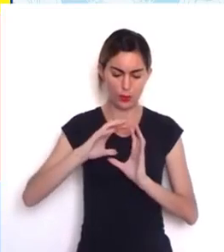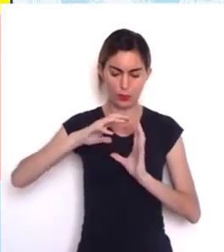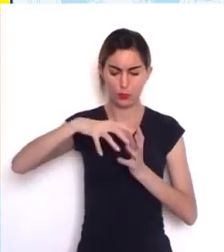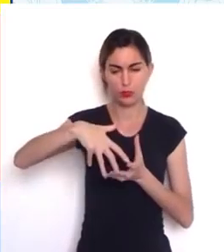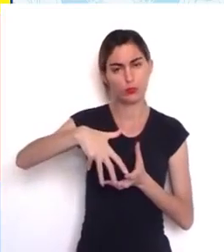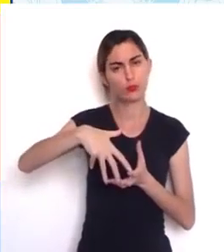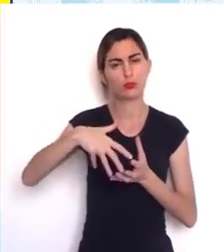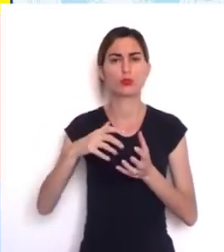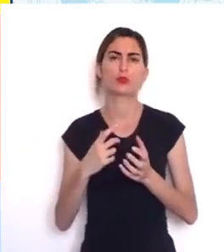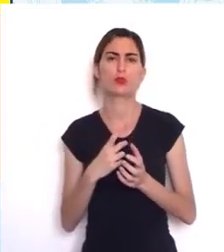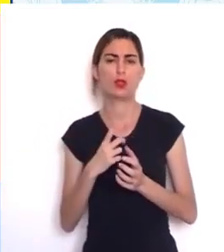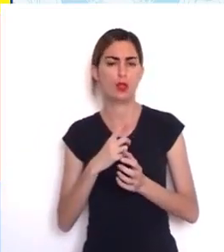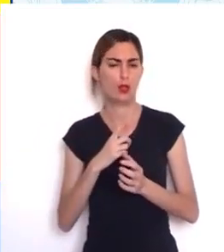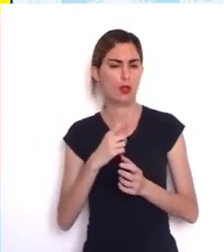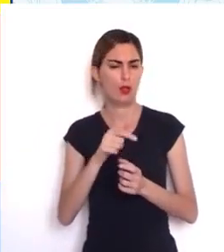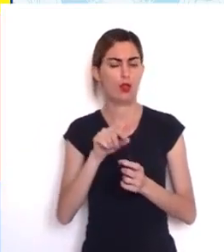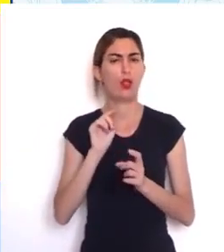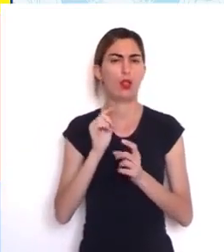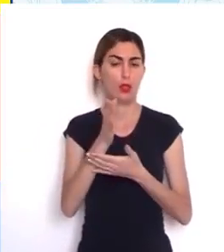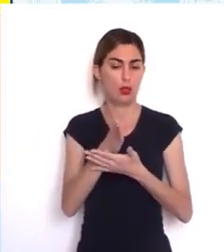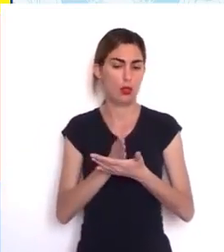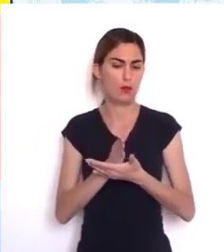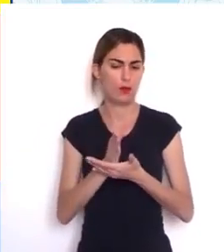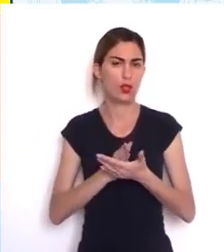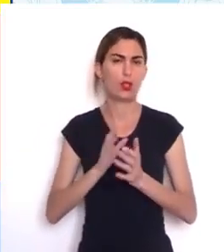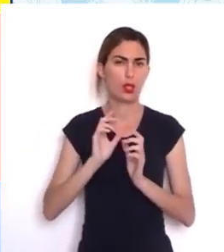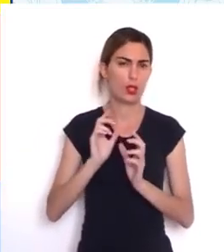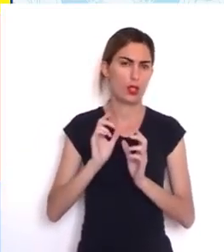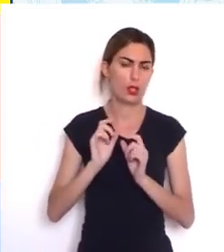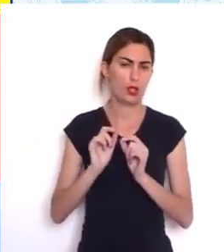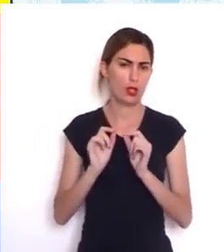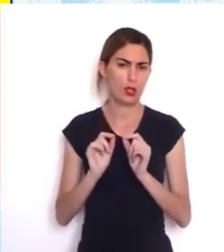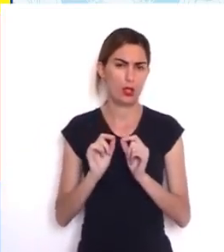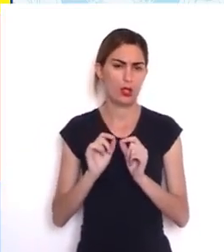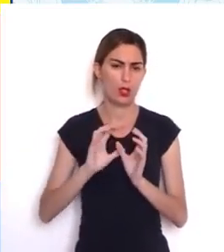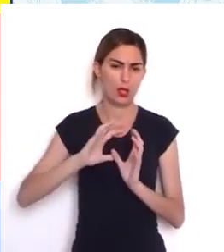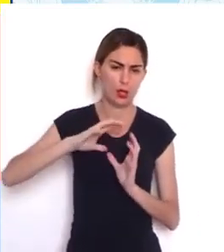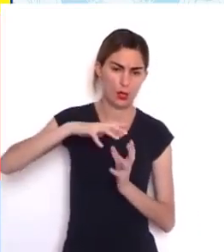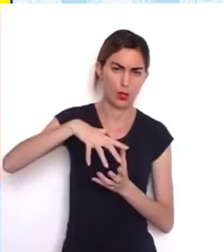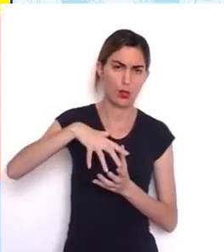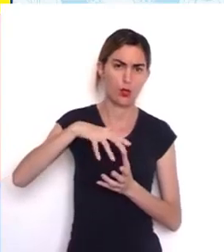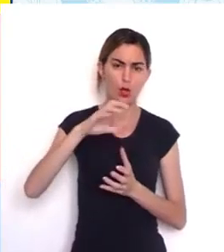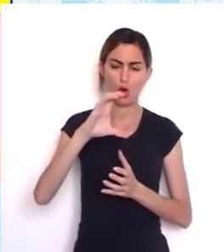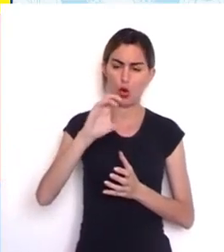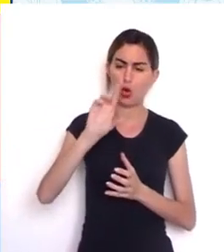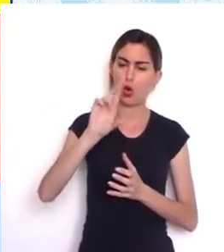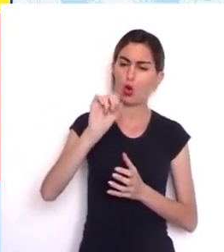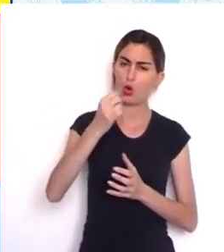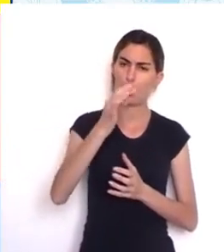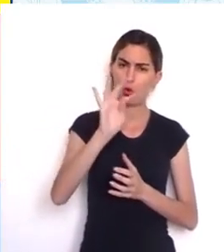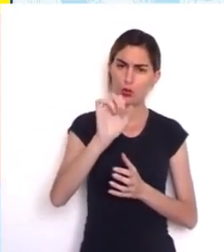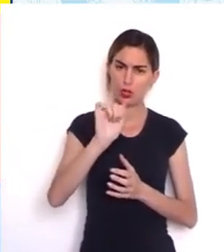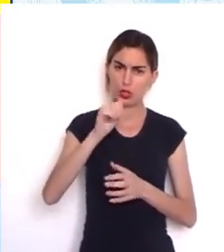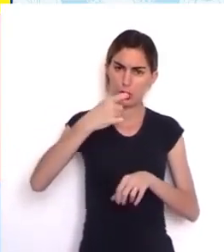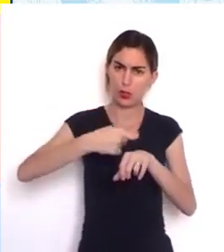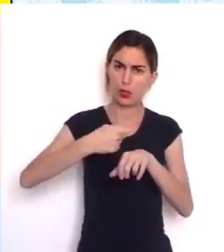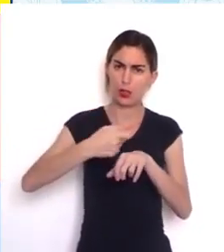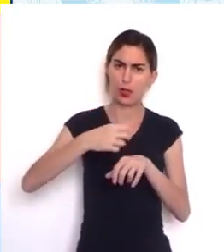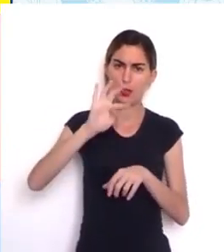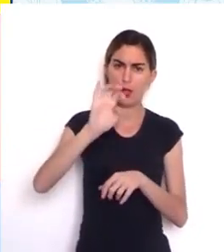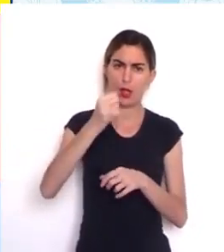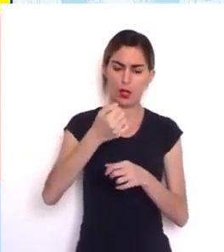da Terra e suas camadas, ela vai ser dividida. Ela vai ser dividida em quê? Ela vai ser dividida em crosta